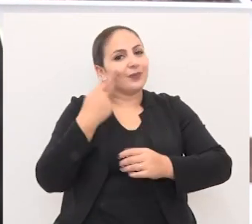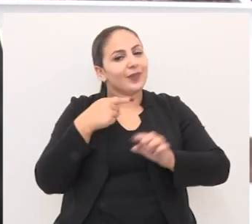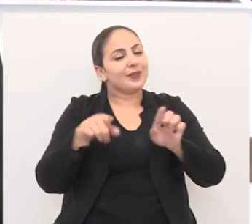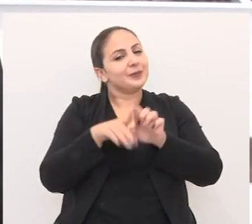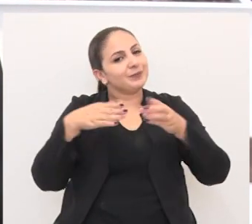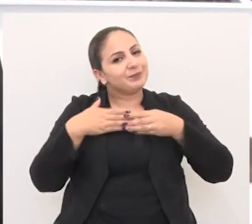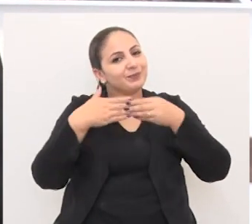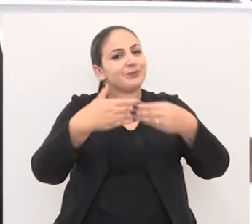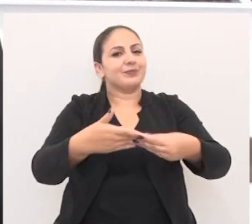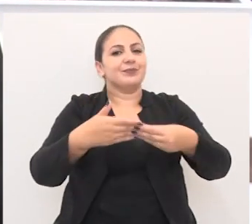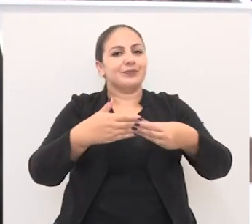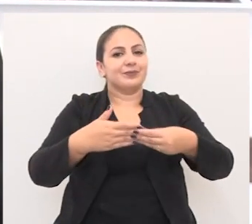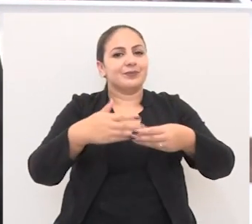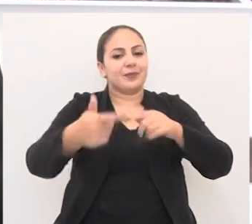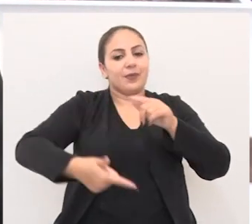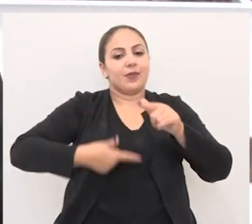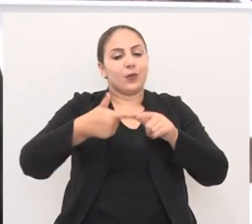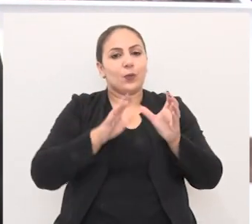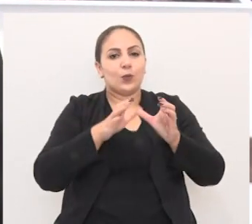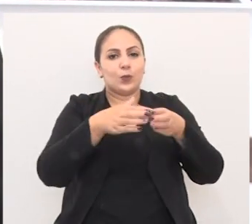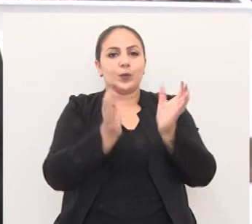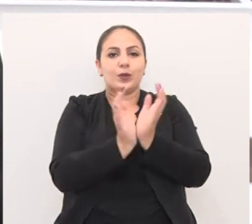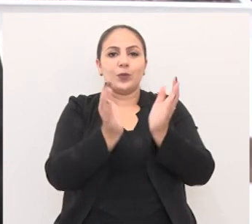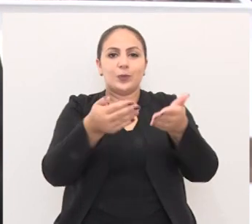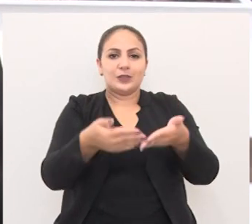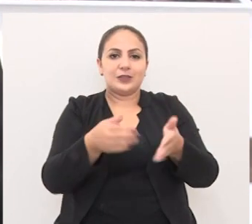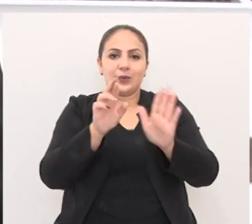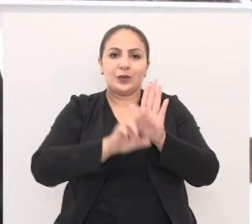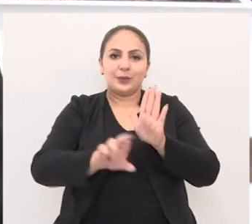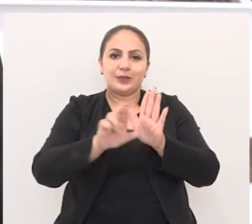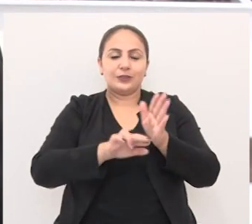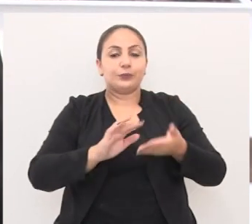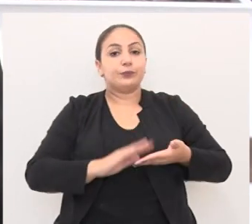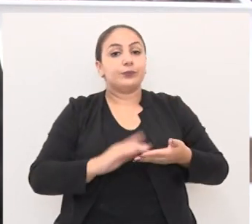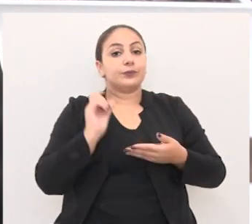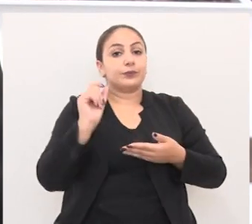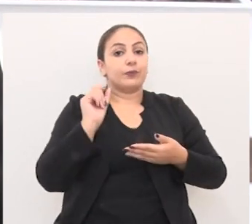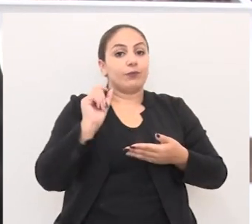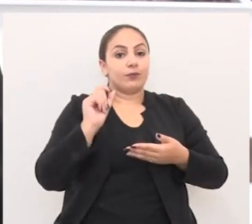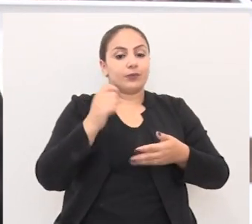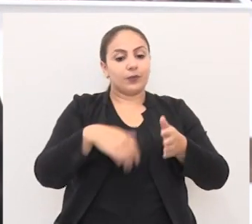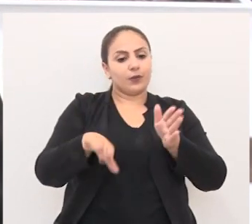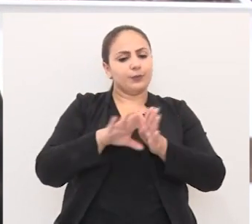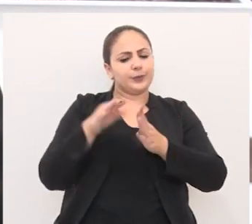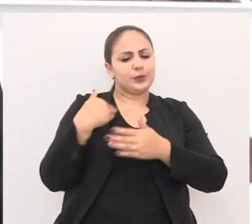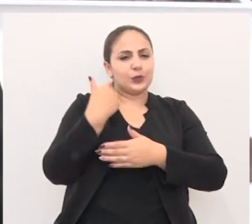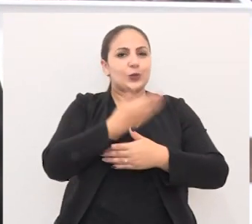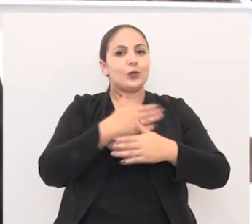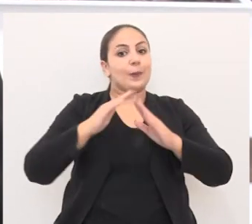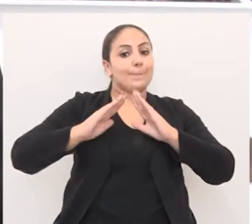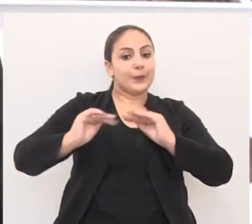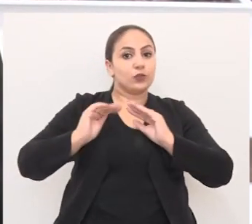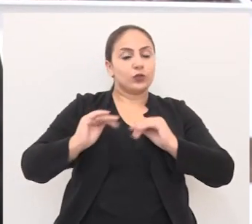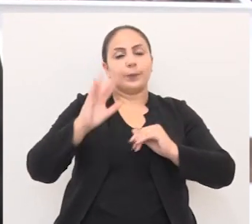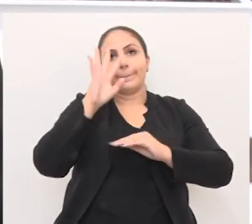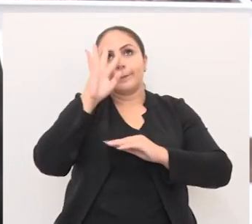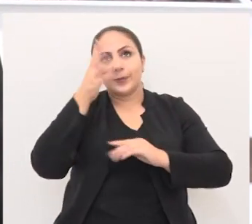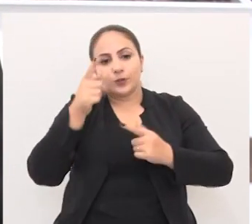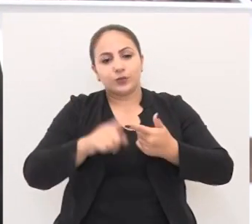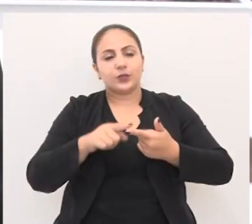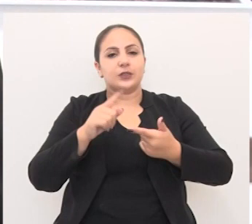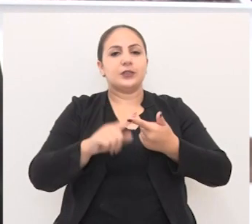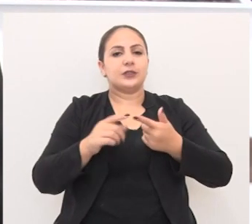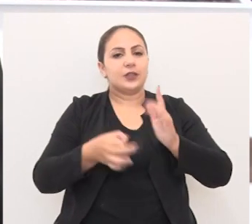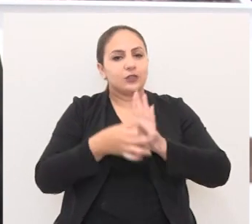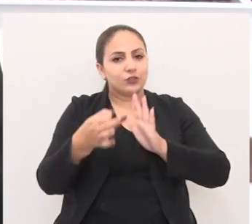também conduzindo aqui a segunda turma da Comissão Representativa, onde chegam para nós aqui os pedidos de